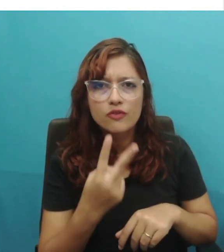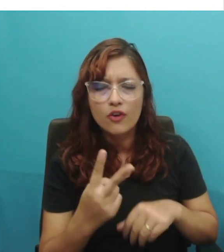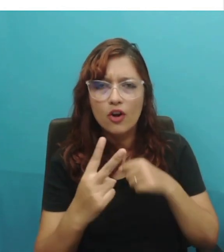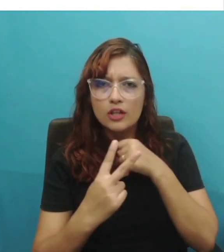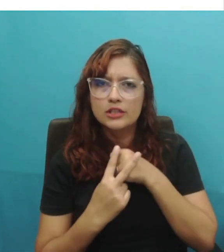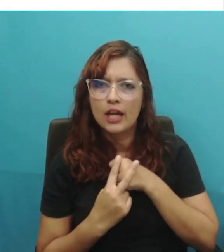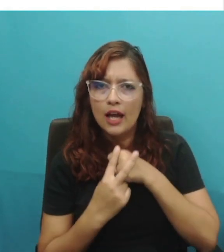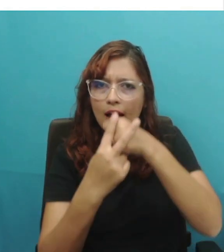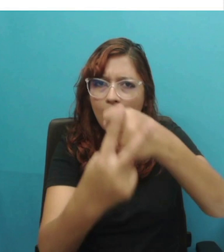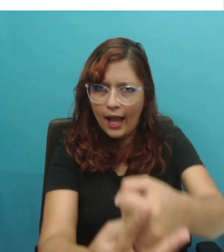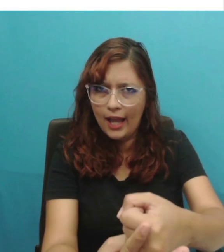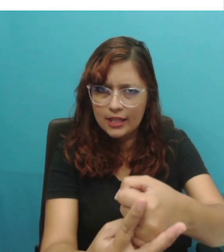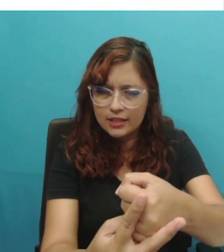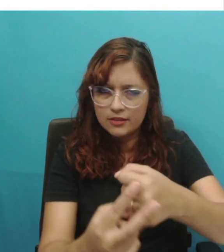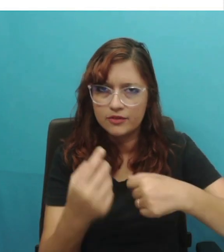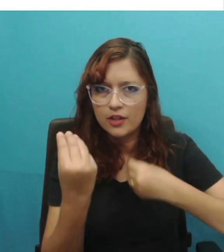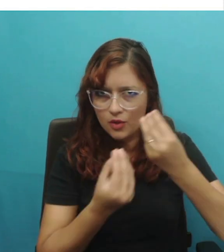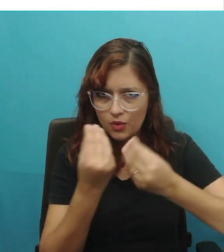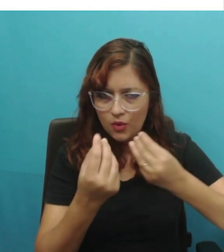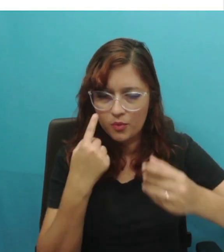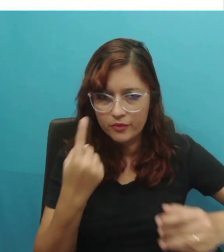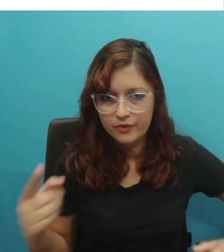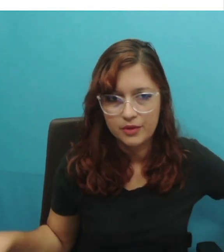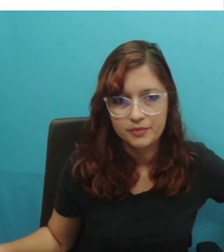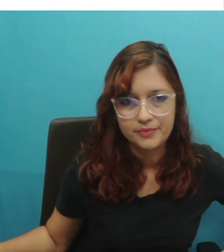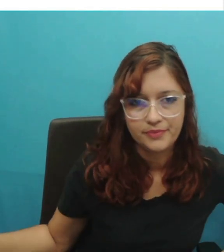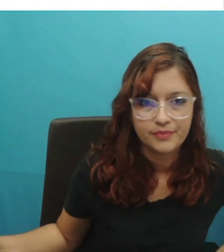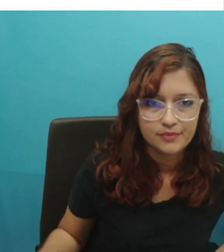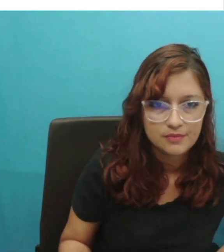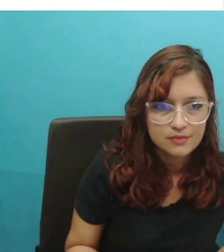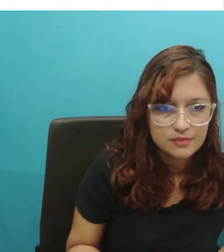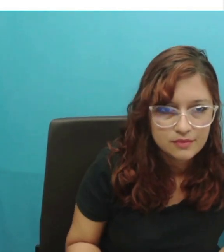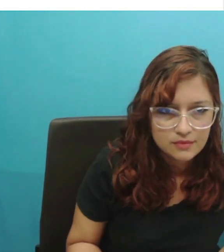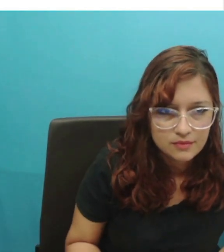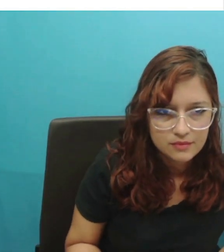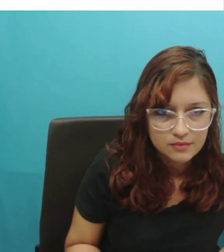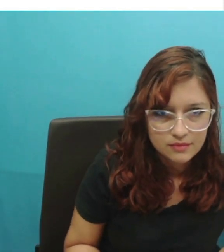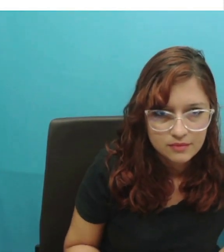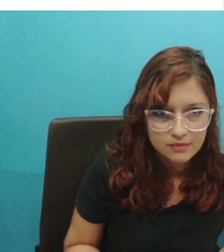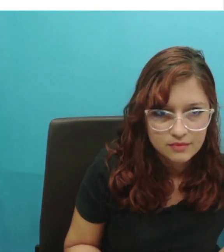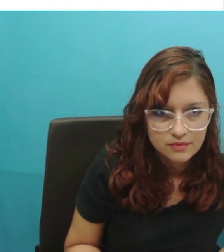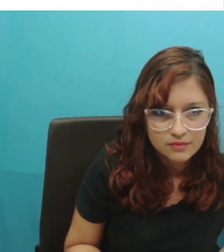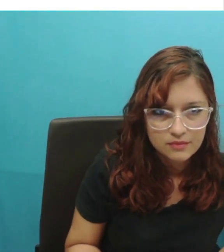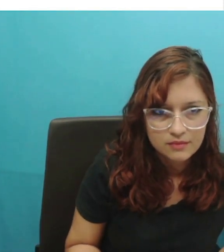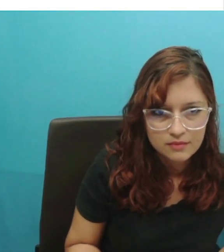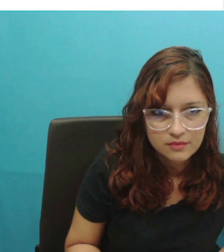Mas vamos trocar e colocar na voz ativa. Como é que vai ficar?